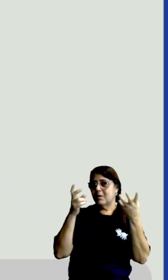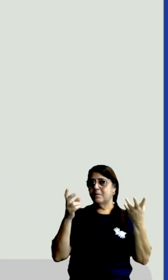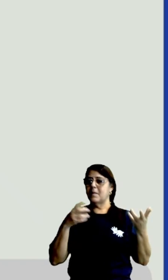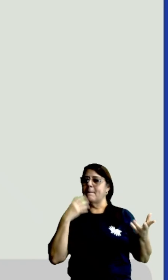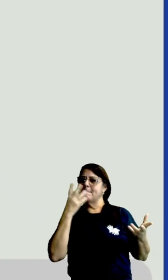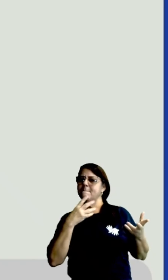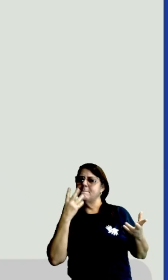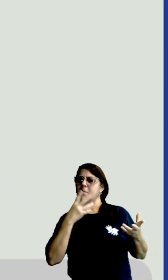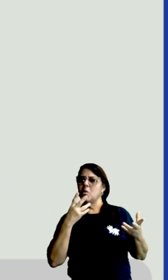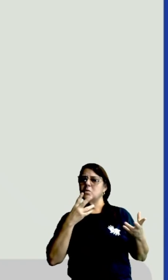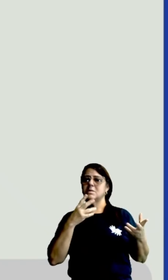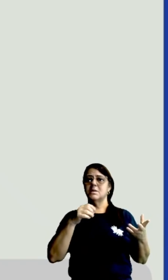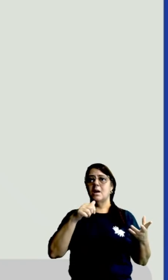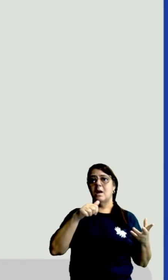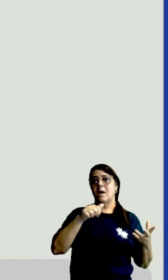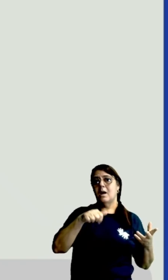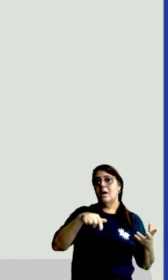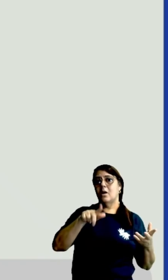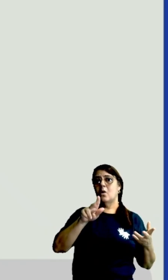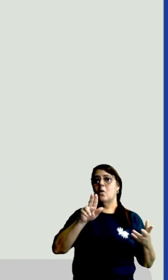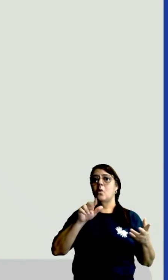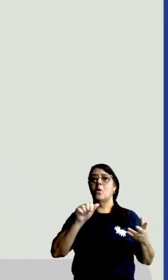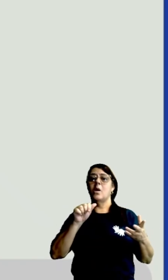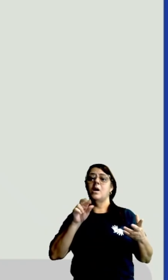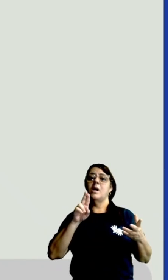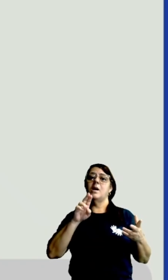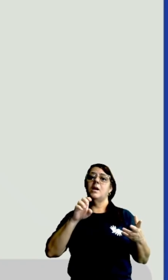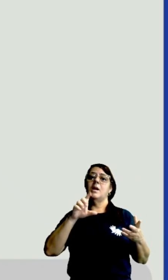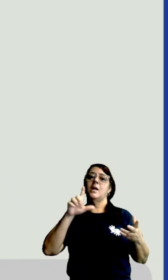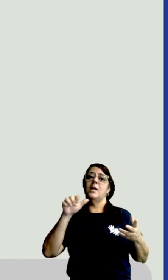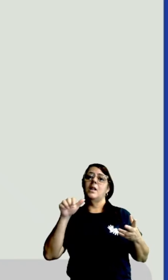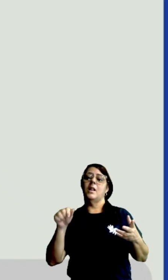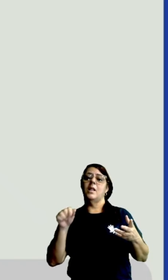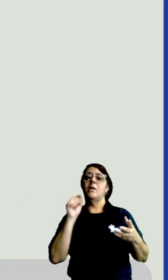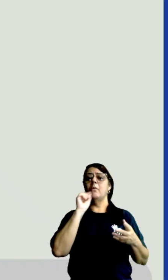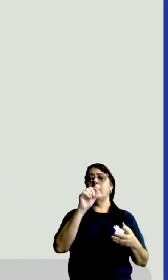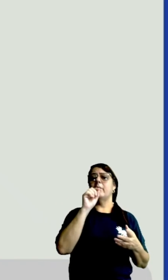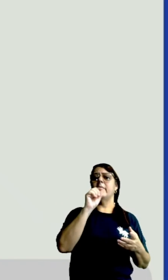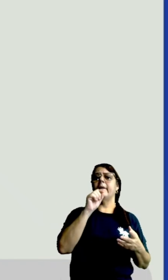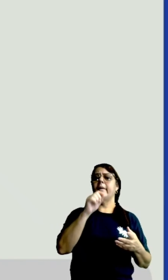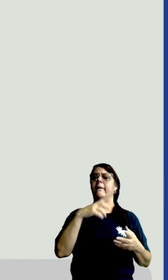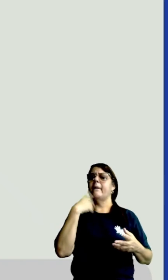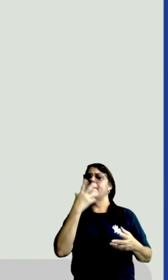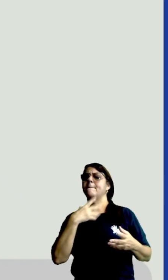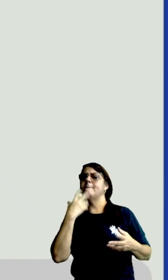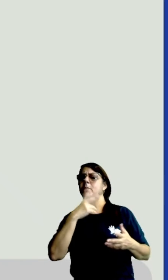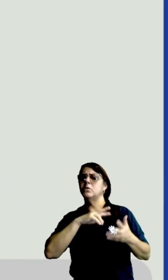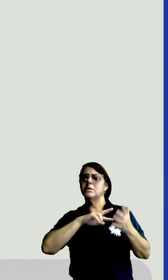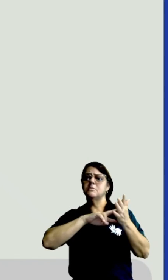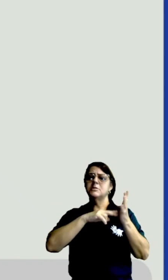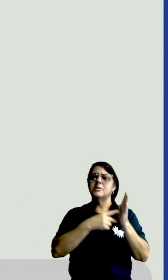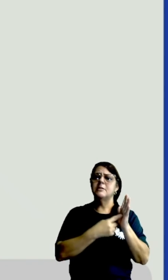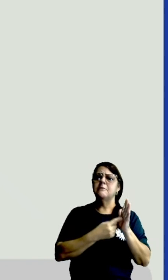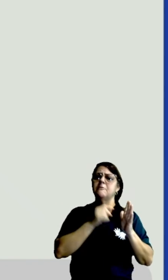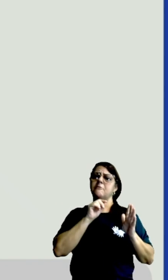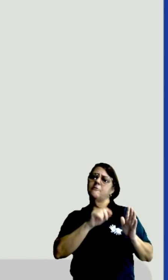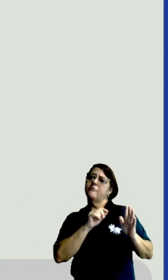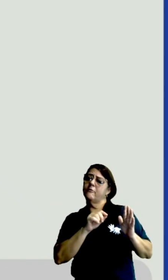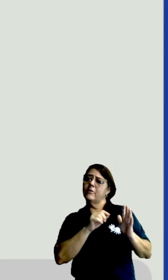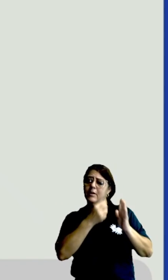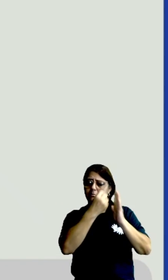música Aquarela Neve Toquinho a gente trouxe o que é música é a definição de música